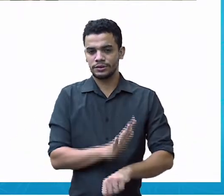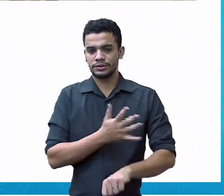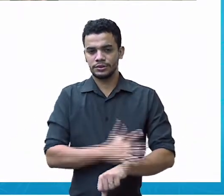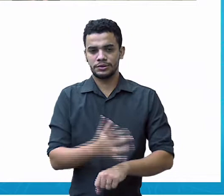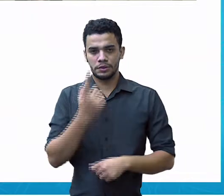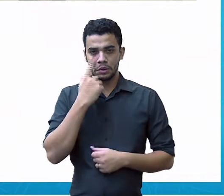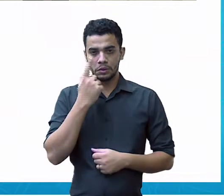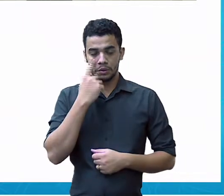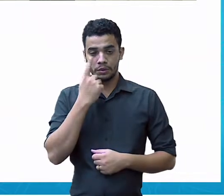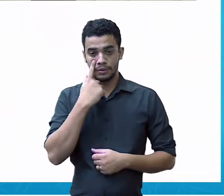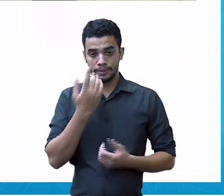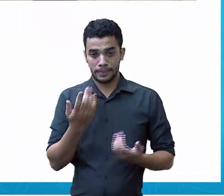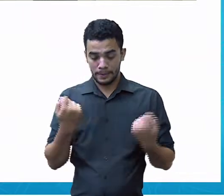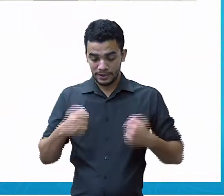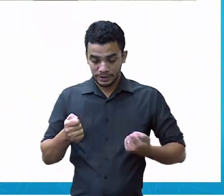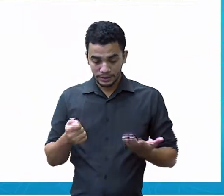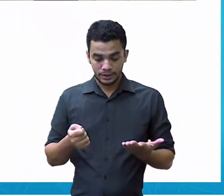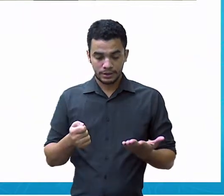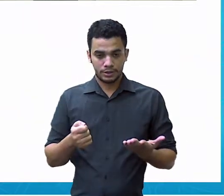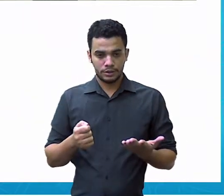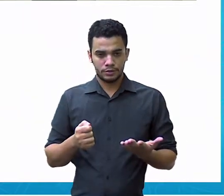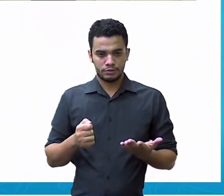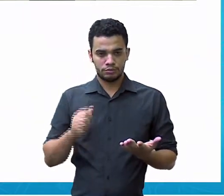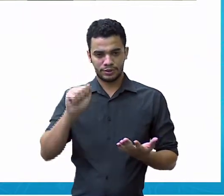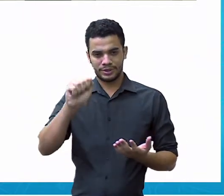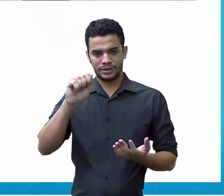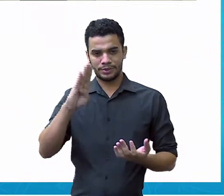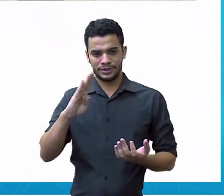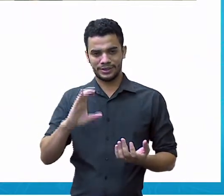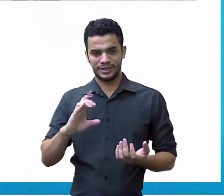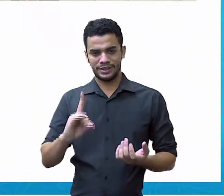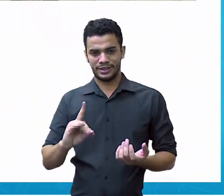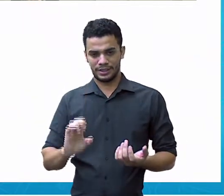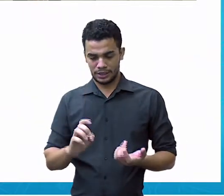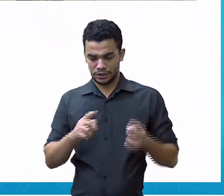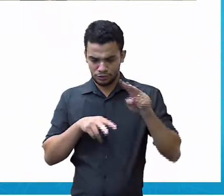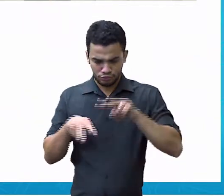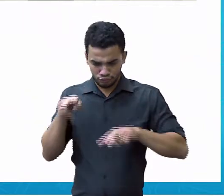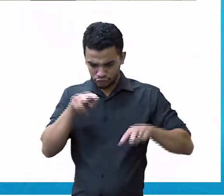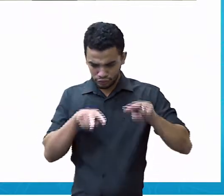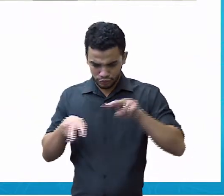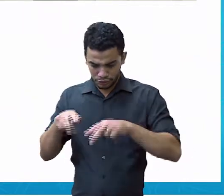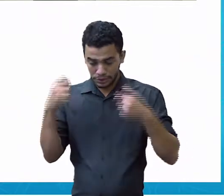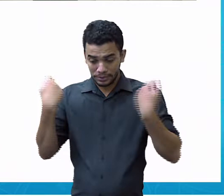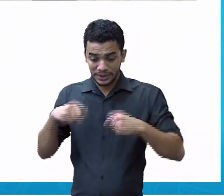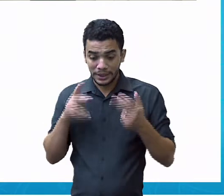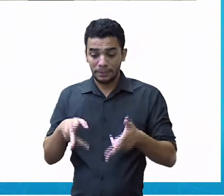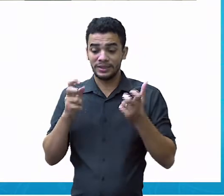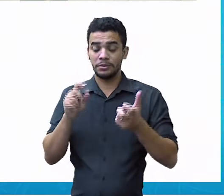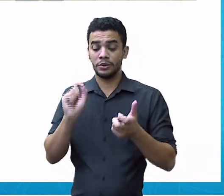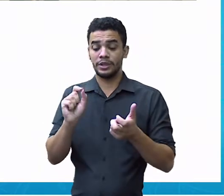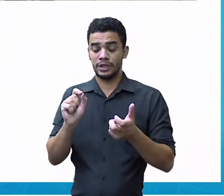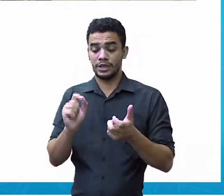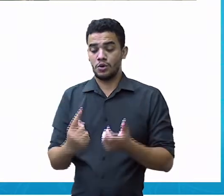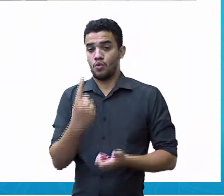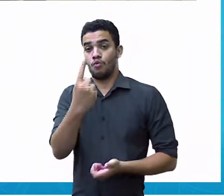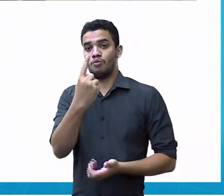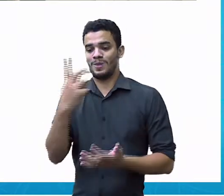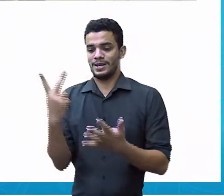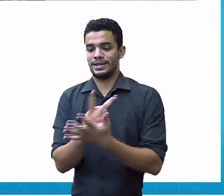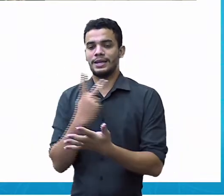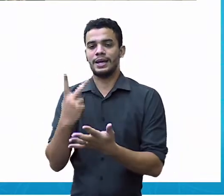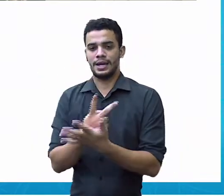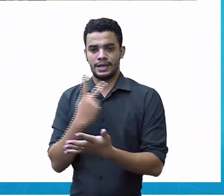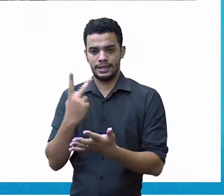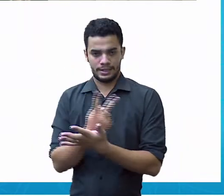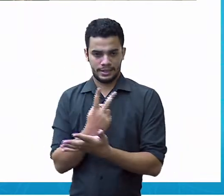as alternativas a seguir e marque aquela que não descreve uma função do sistema nervoso. Eu